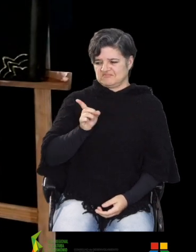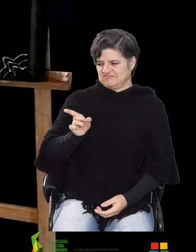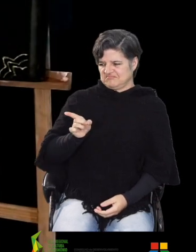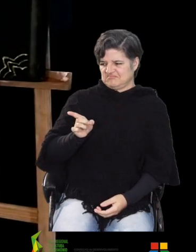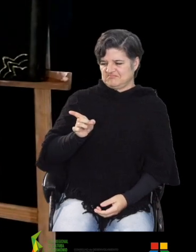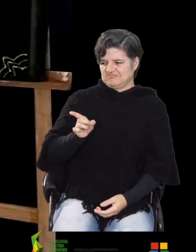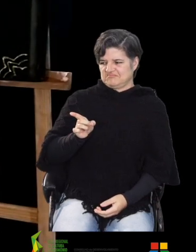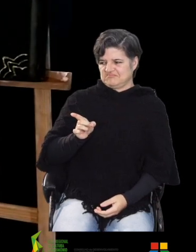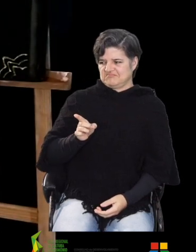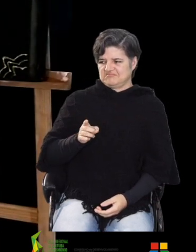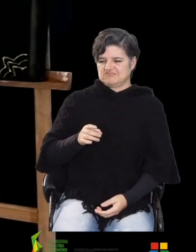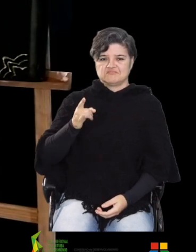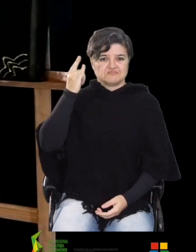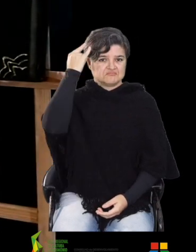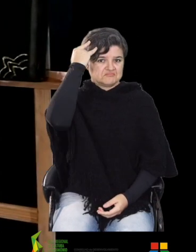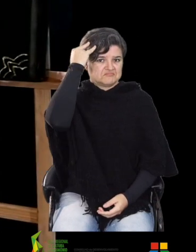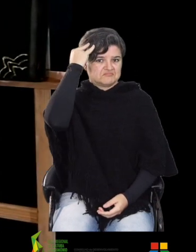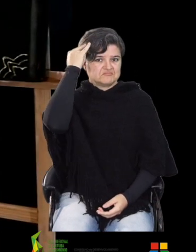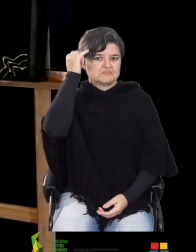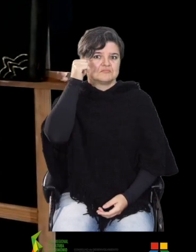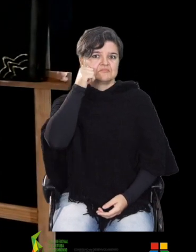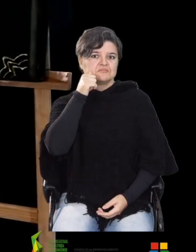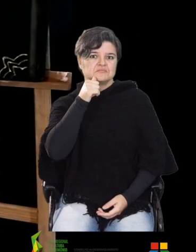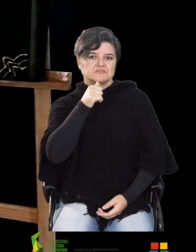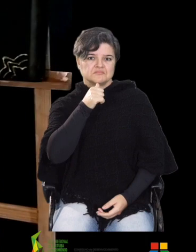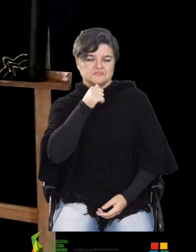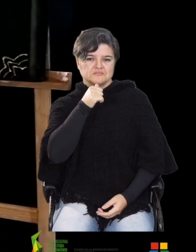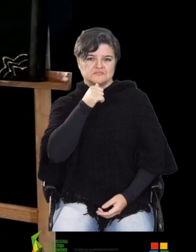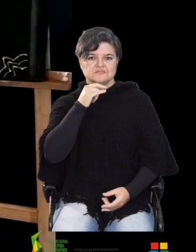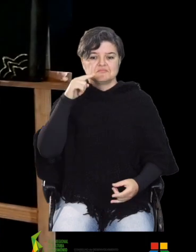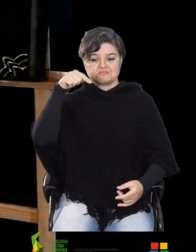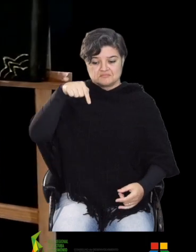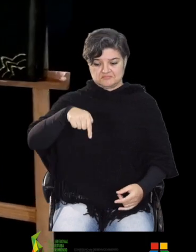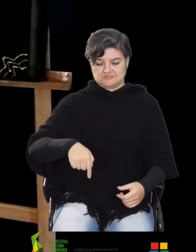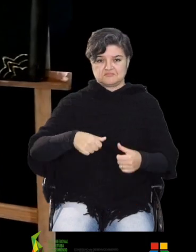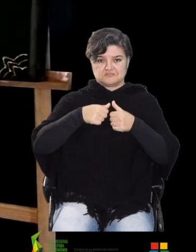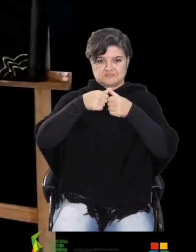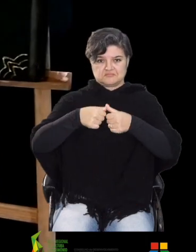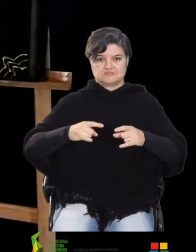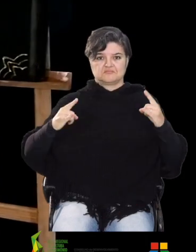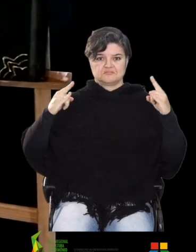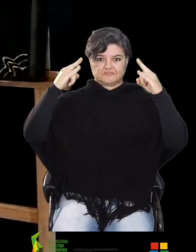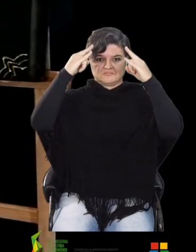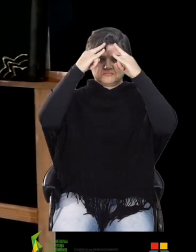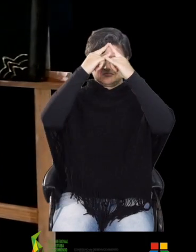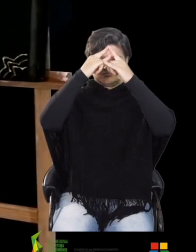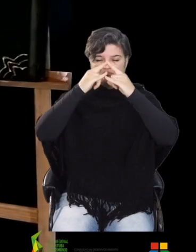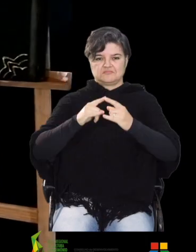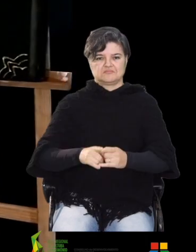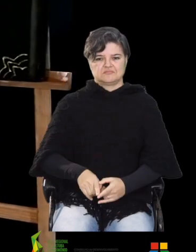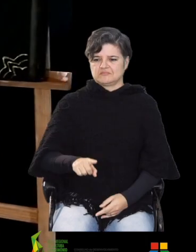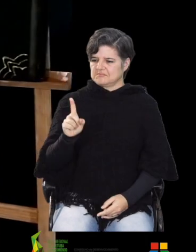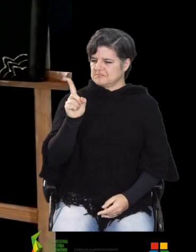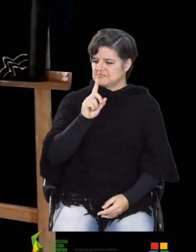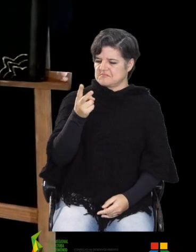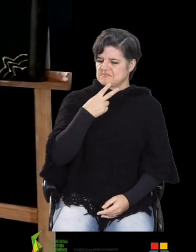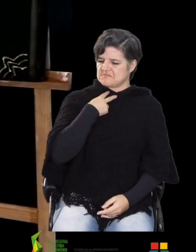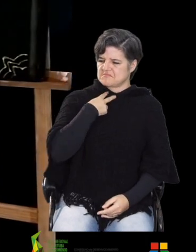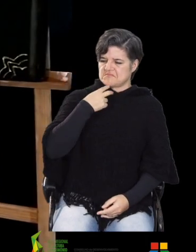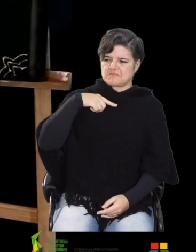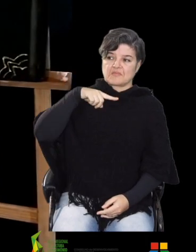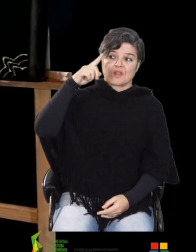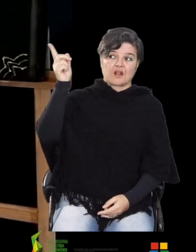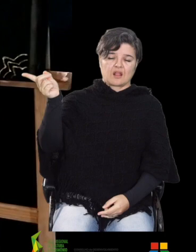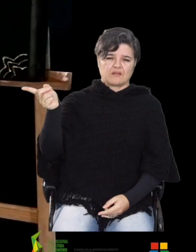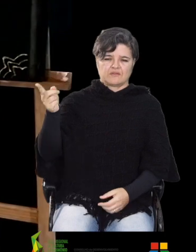você é uma princesa tudo no costão fica lembrem ser igual